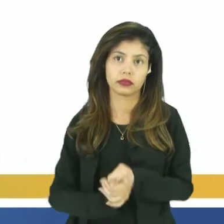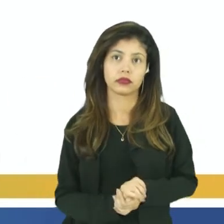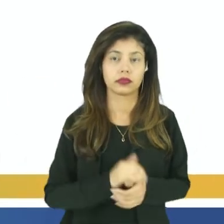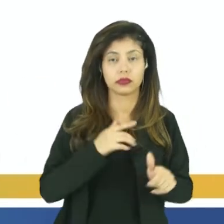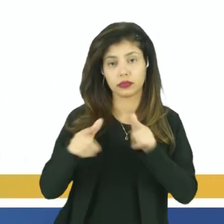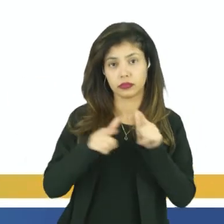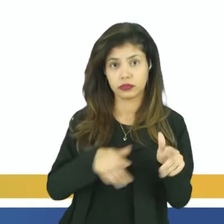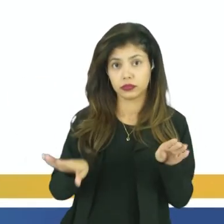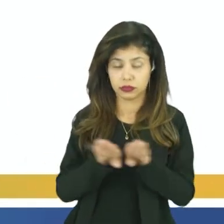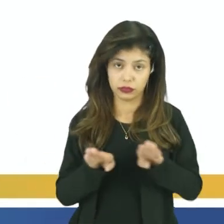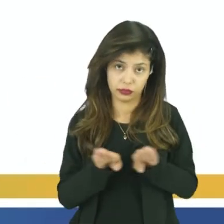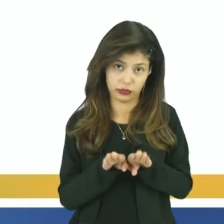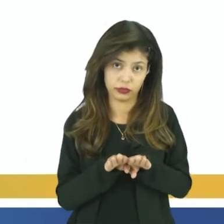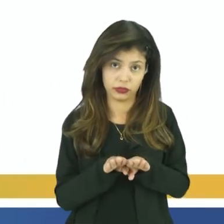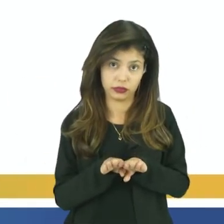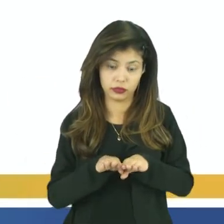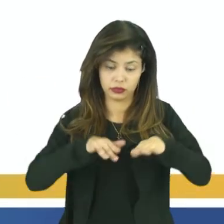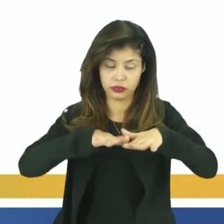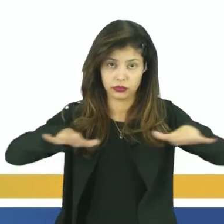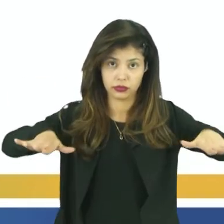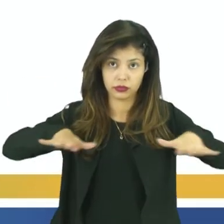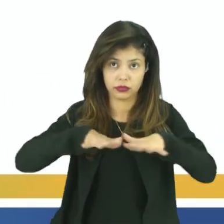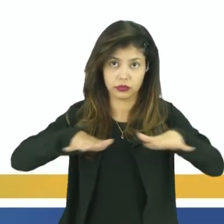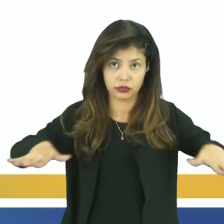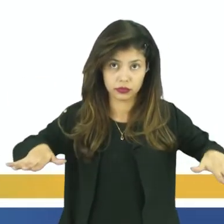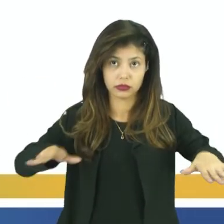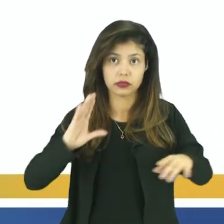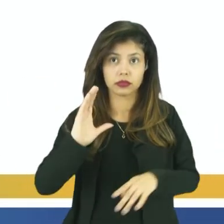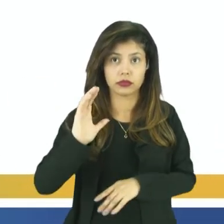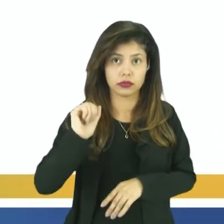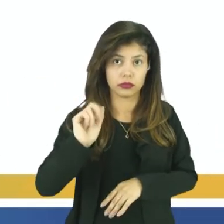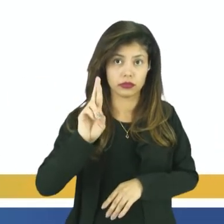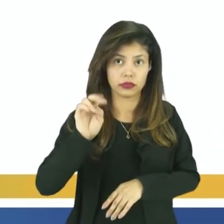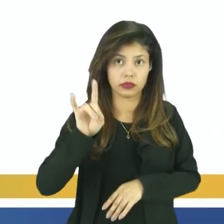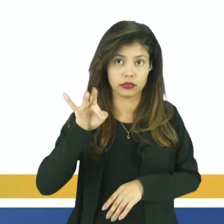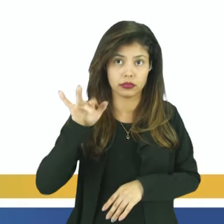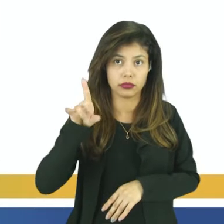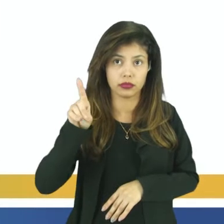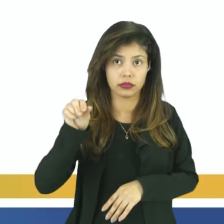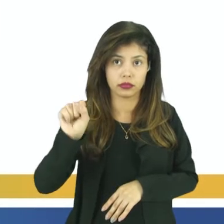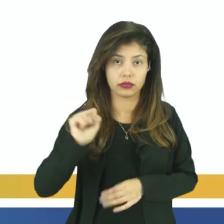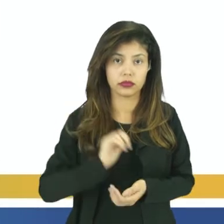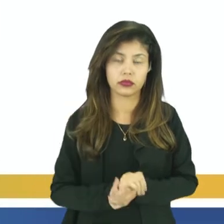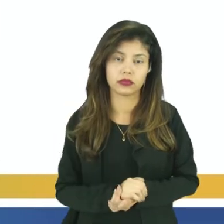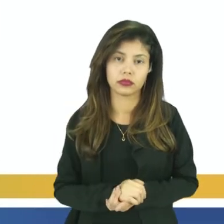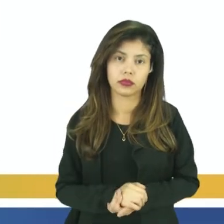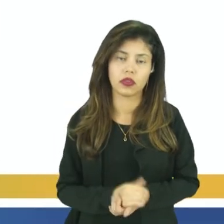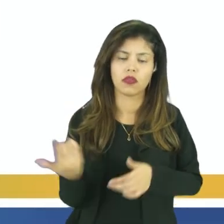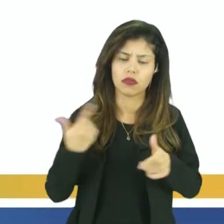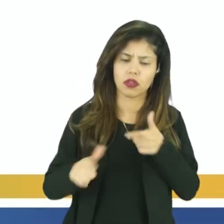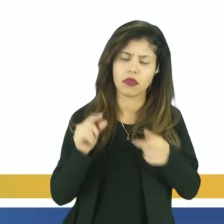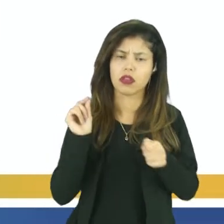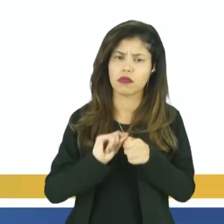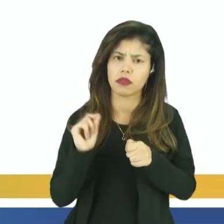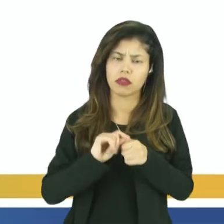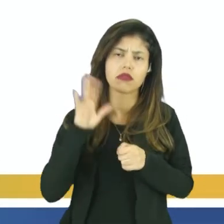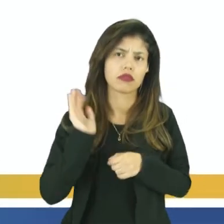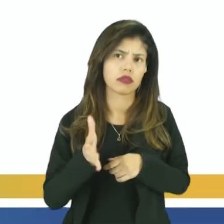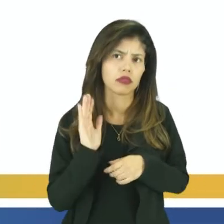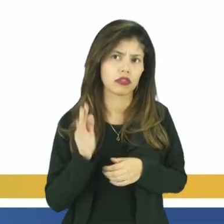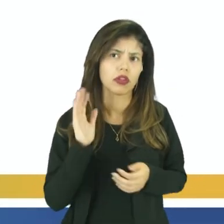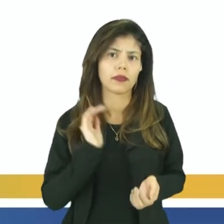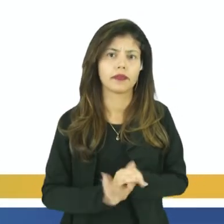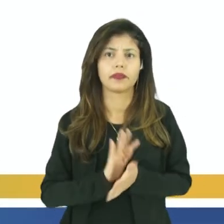é trabalhado em cima do plano cartesiano. Então, basta lembrar lá do trabalho que vocês realizaram